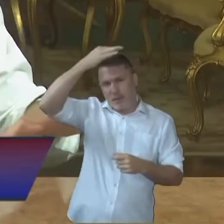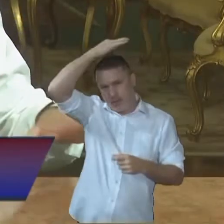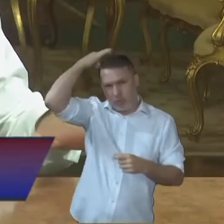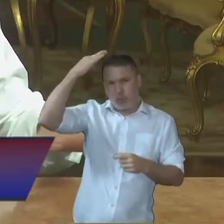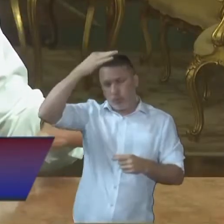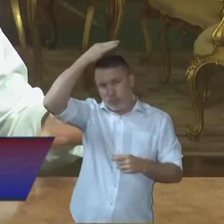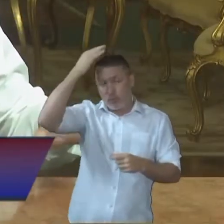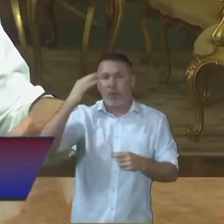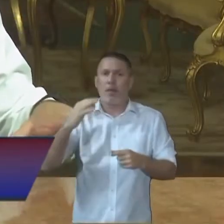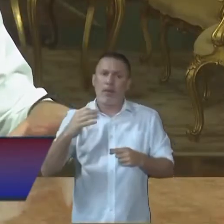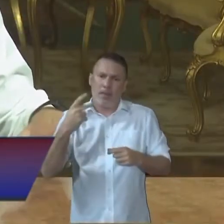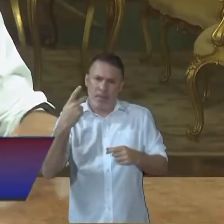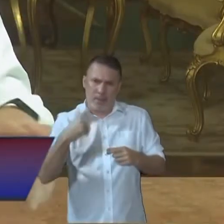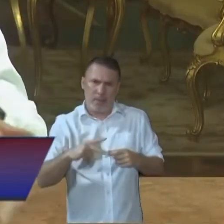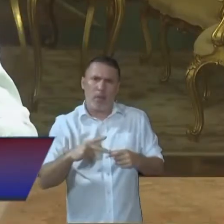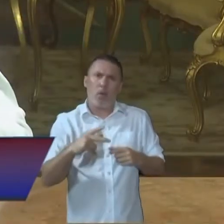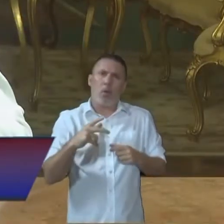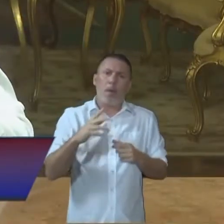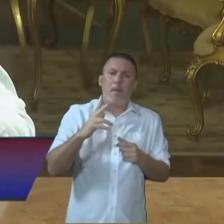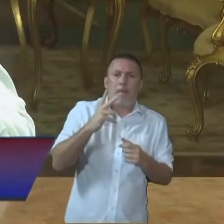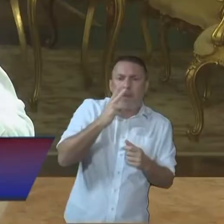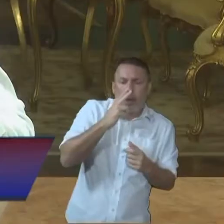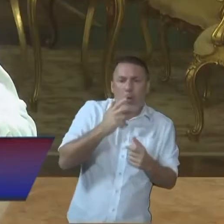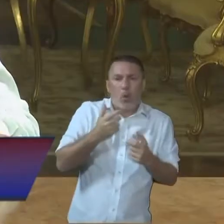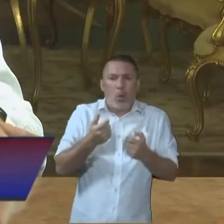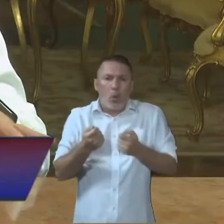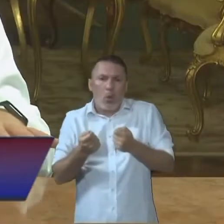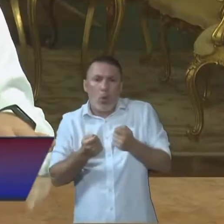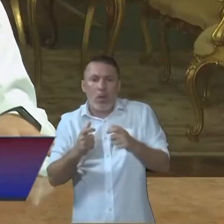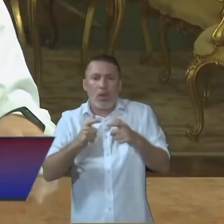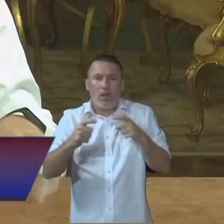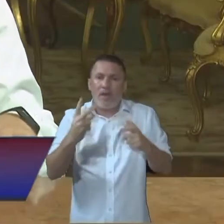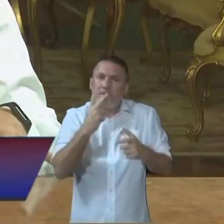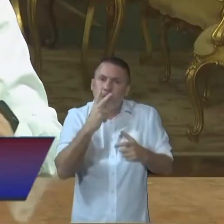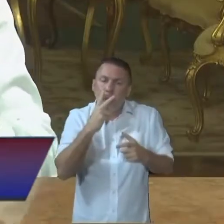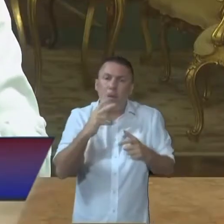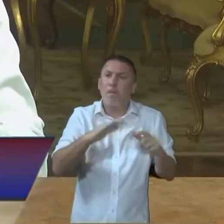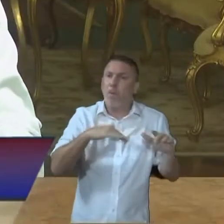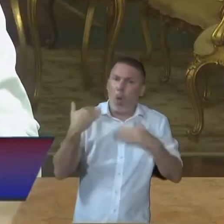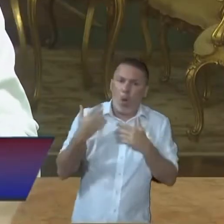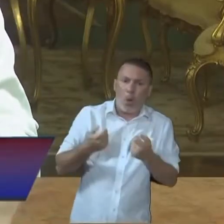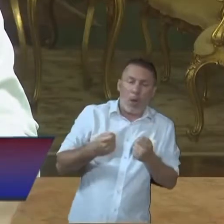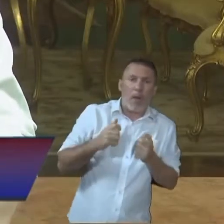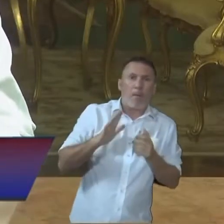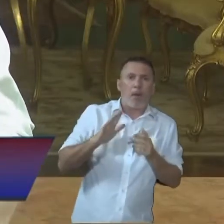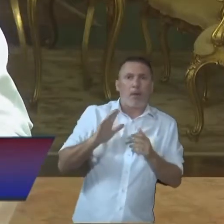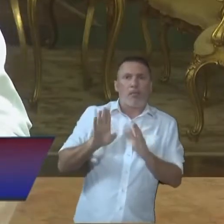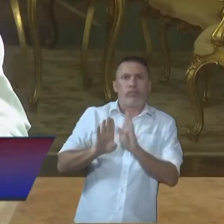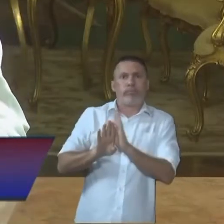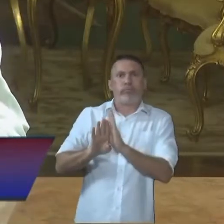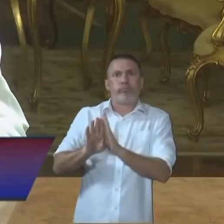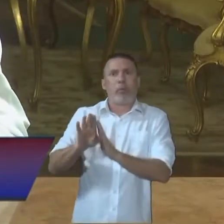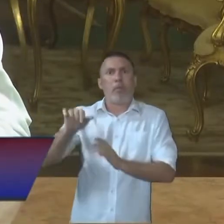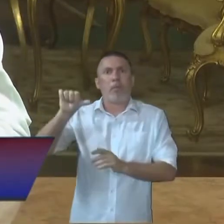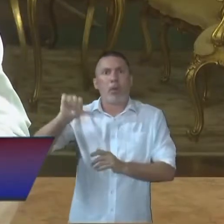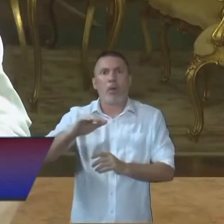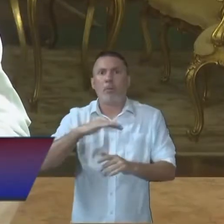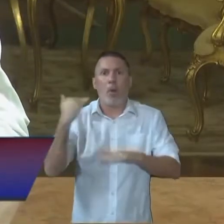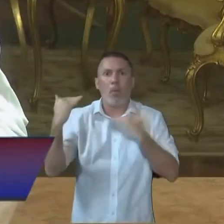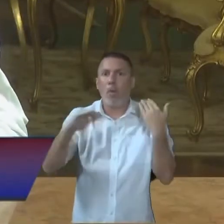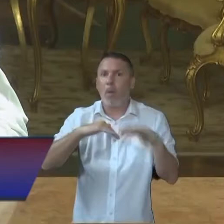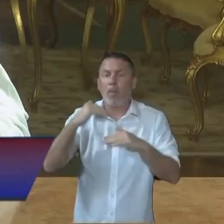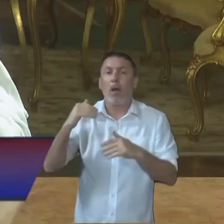certa estabilidade, uma estabilidade com morte, né, na região metropolitana, e temos um processo crescente